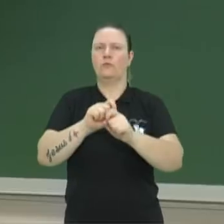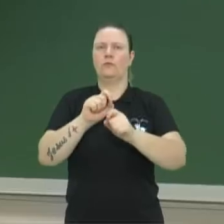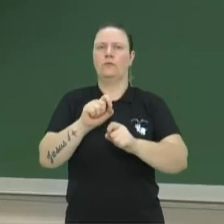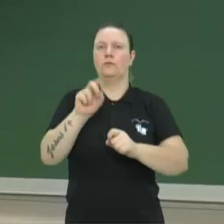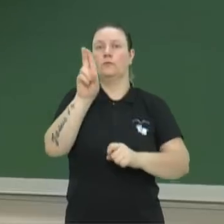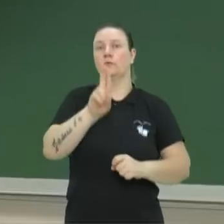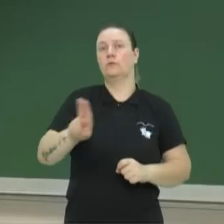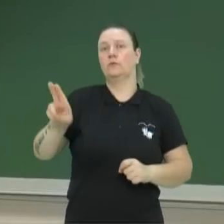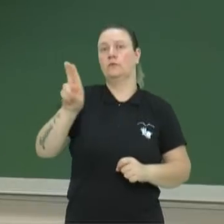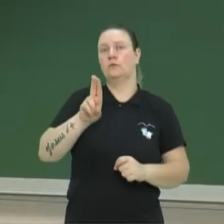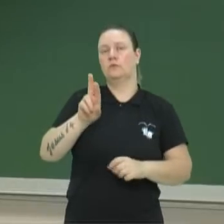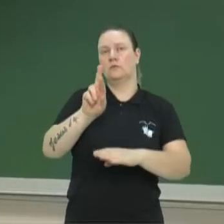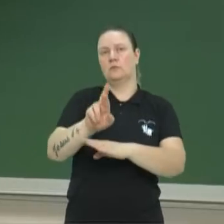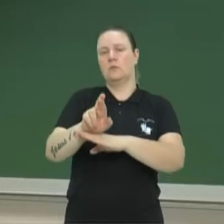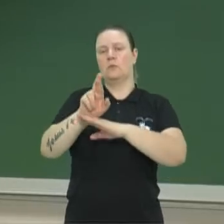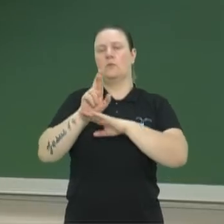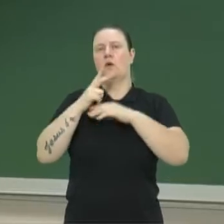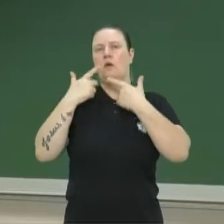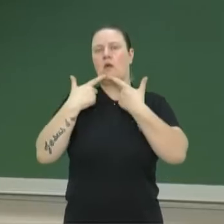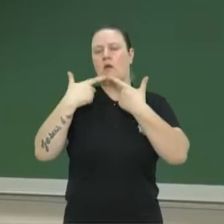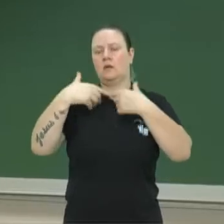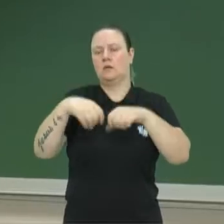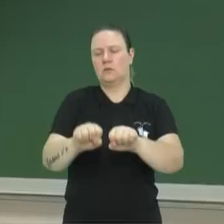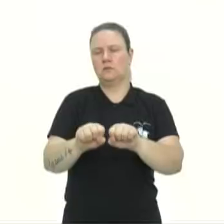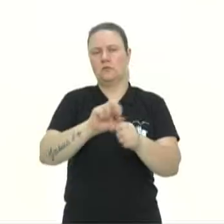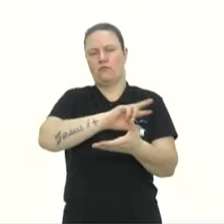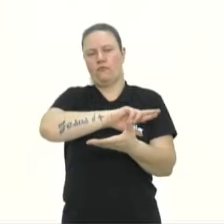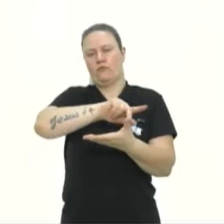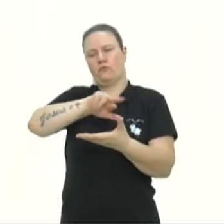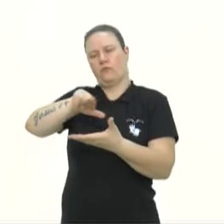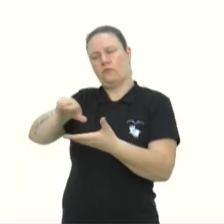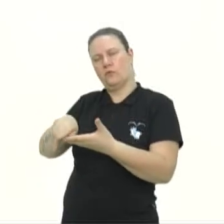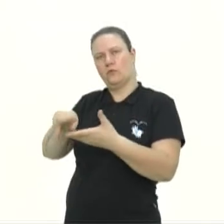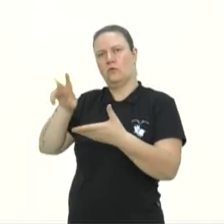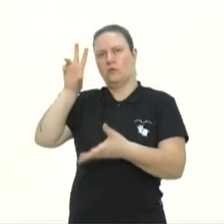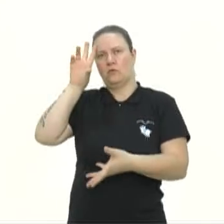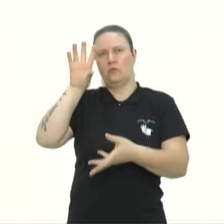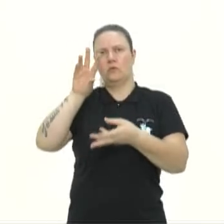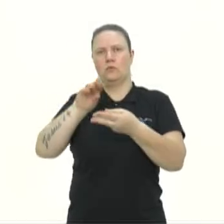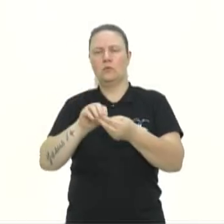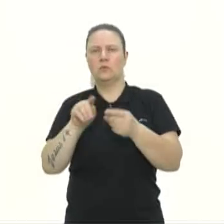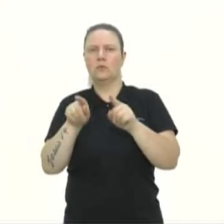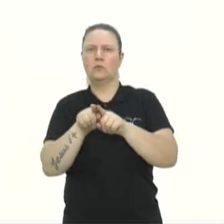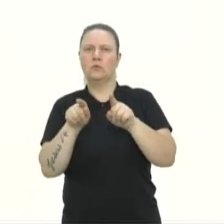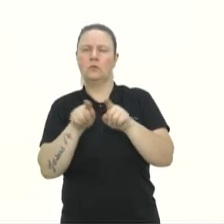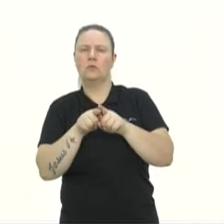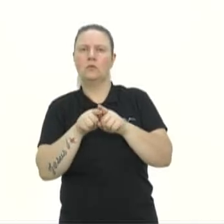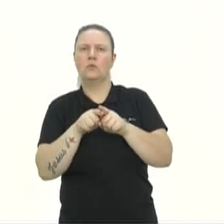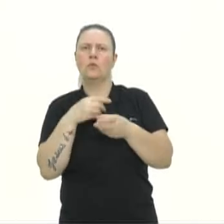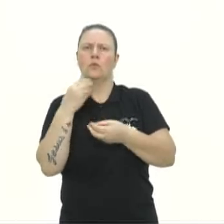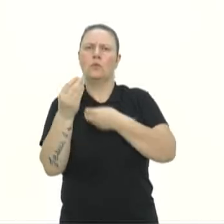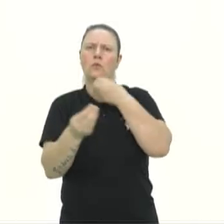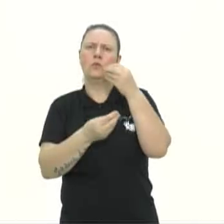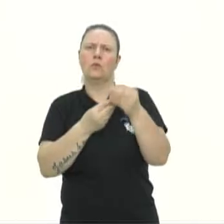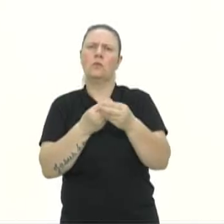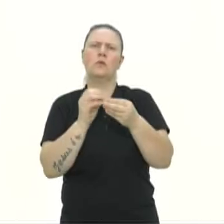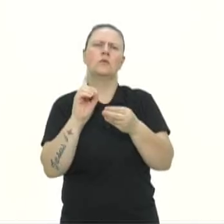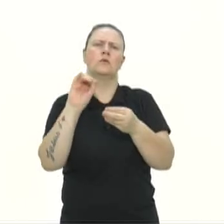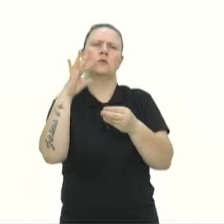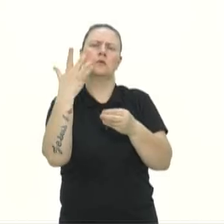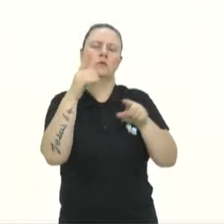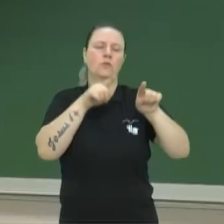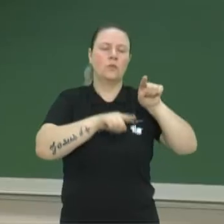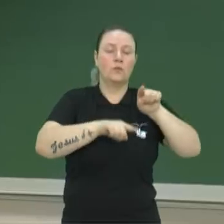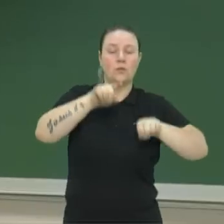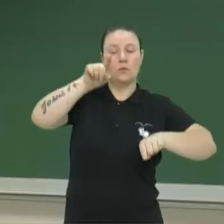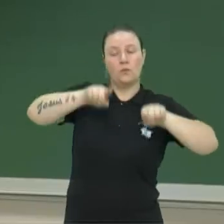pelo uso de recursos linguísticos diversos. E compreendemos também como ocorre a variação